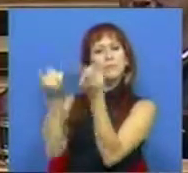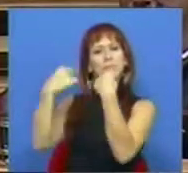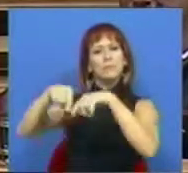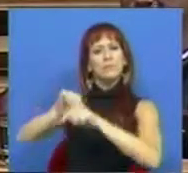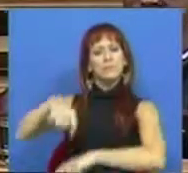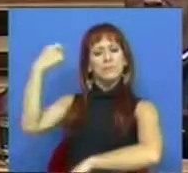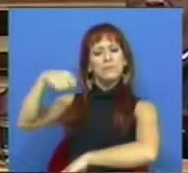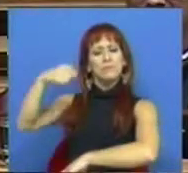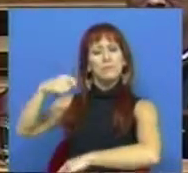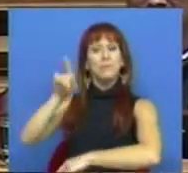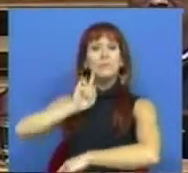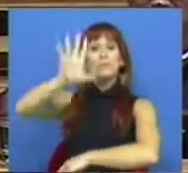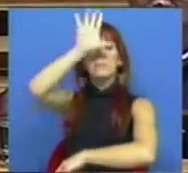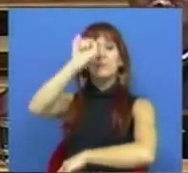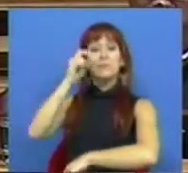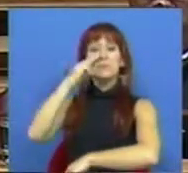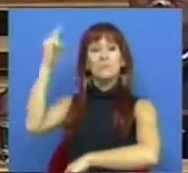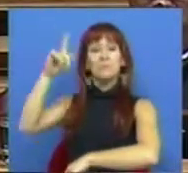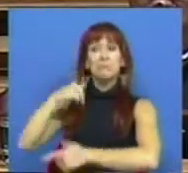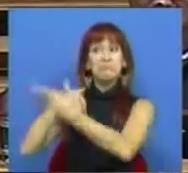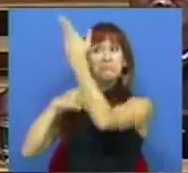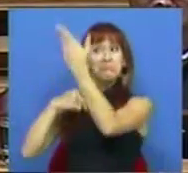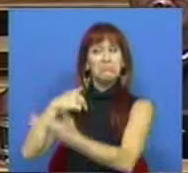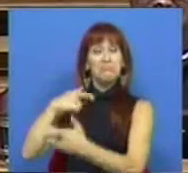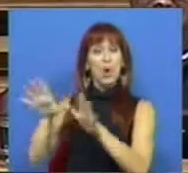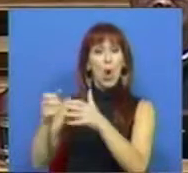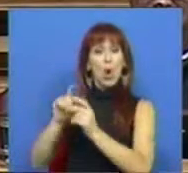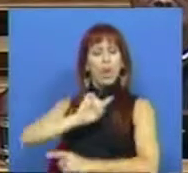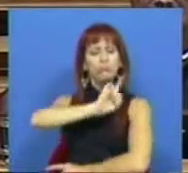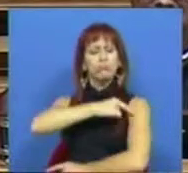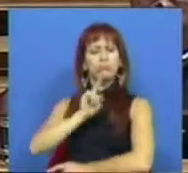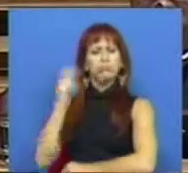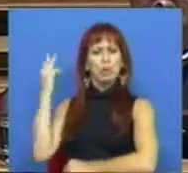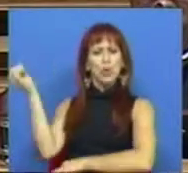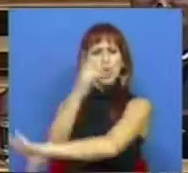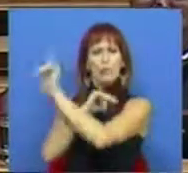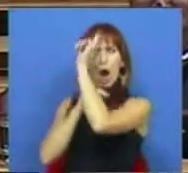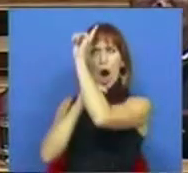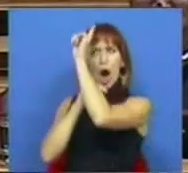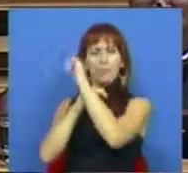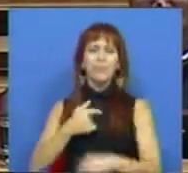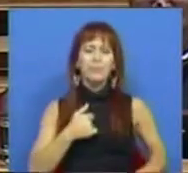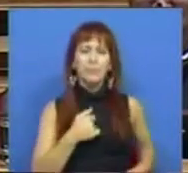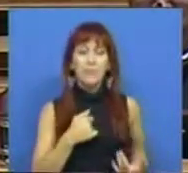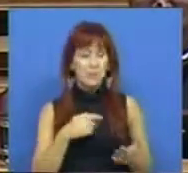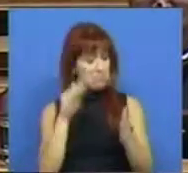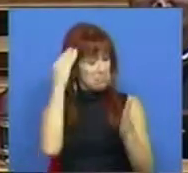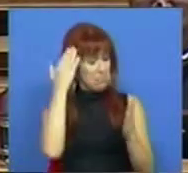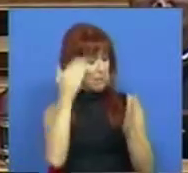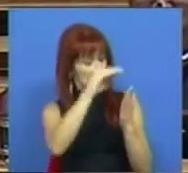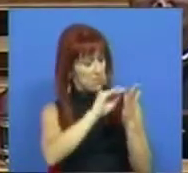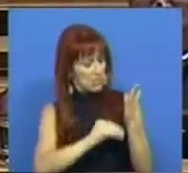com a chanceler alemã, que pelos vistos agora é um órgão de soberania na União Europeia, apesar de não previsto nos